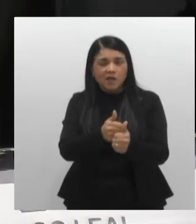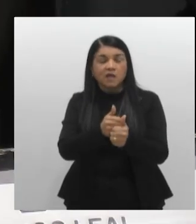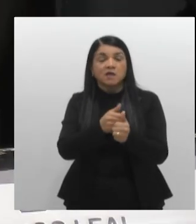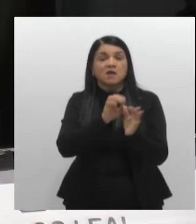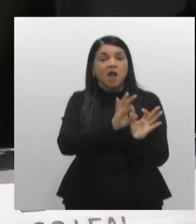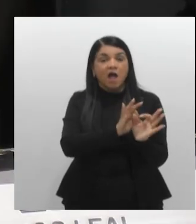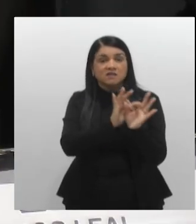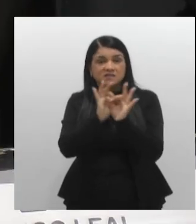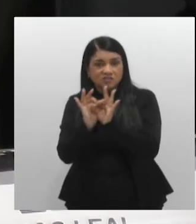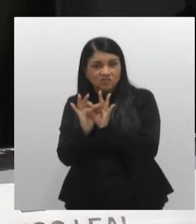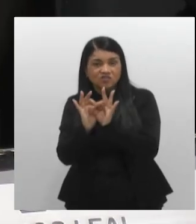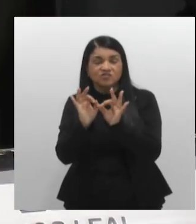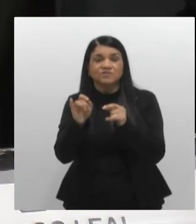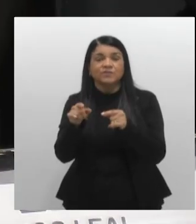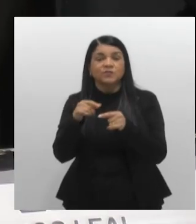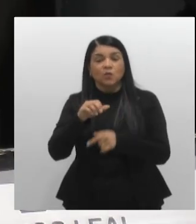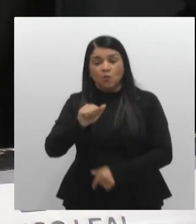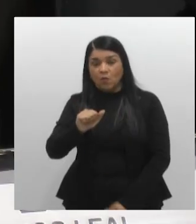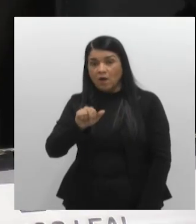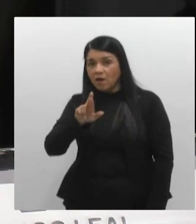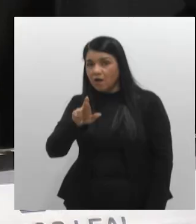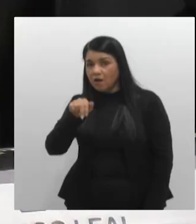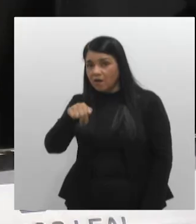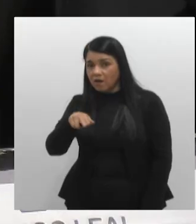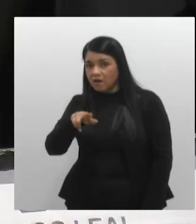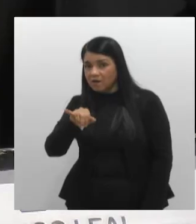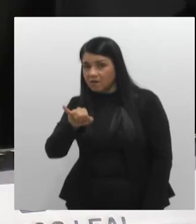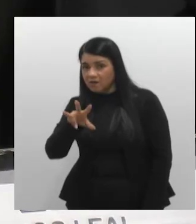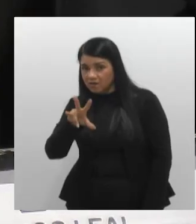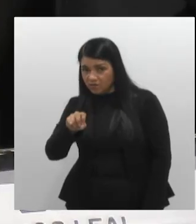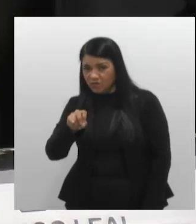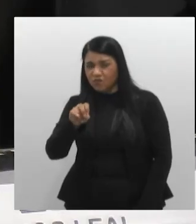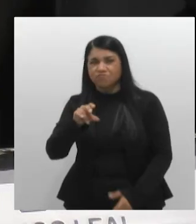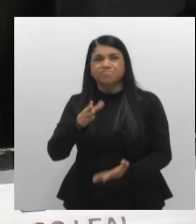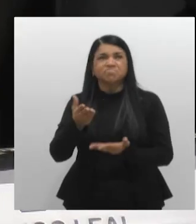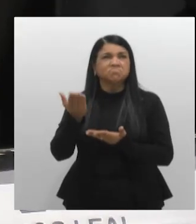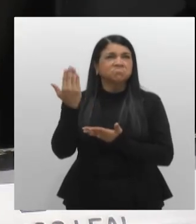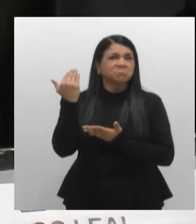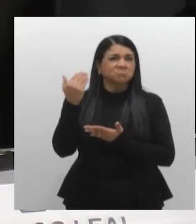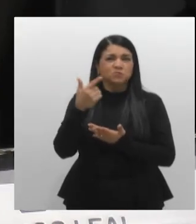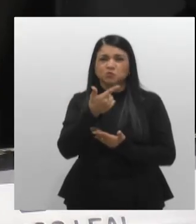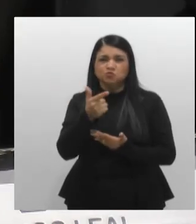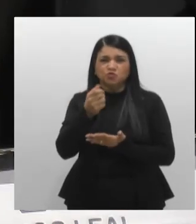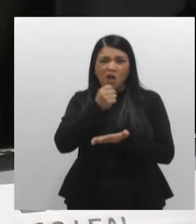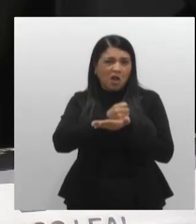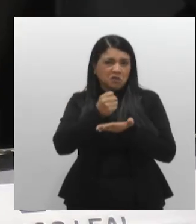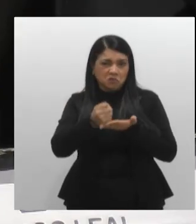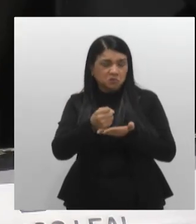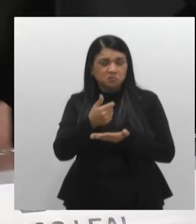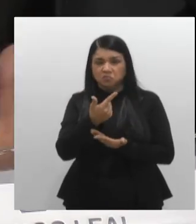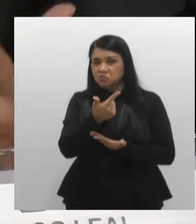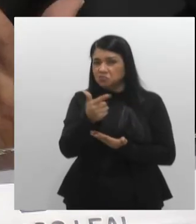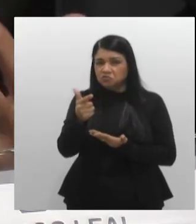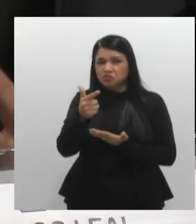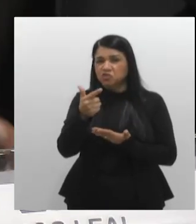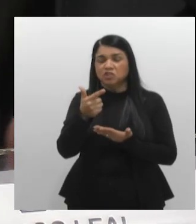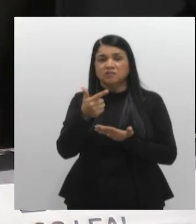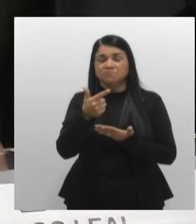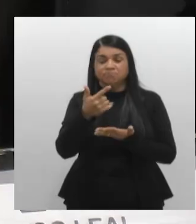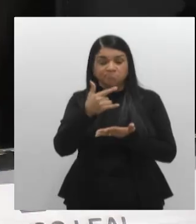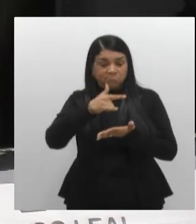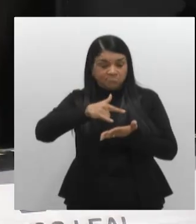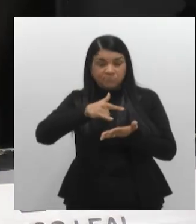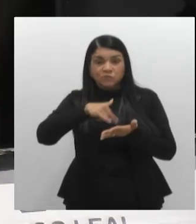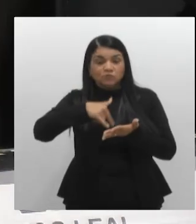assistir. E o arquivo, antigamente, amigos, não tinha cartório, antigamente não existiam escrituras, o que existia